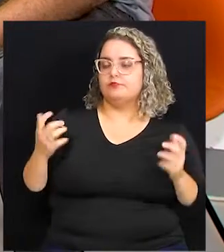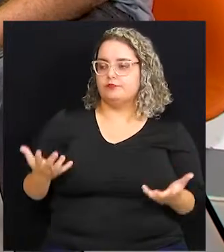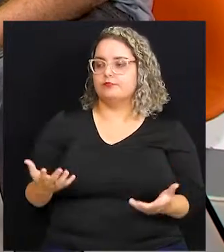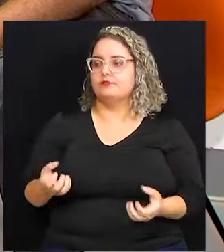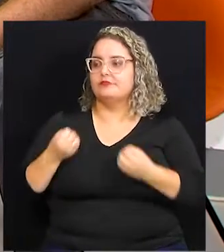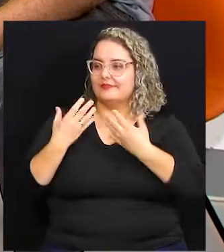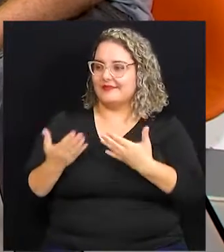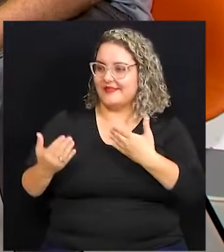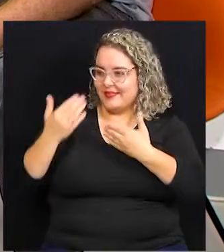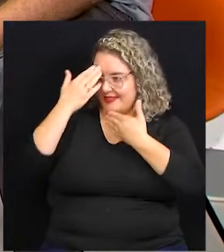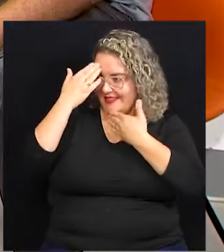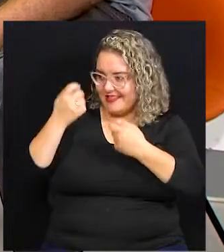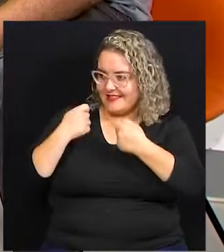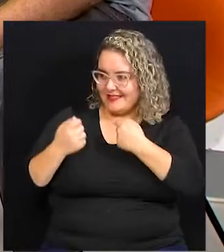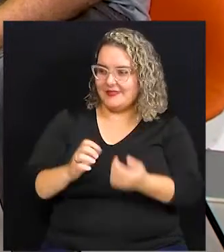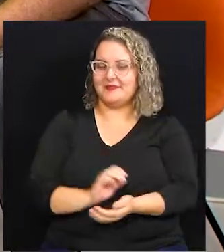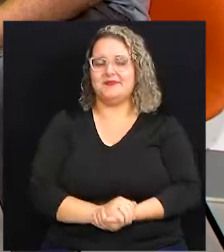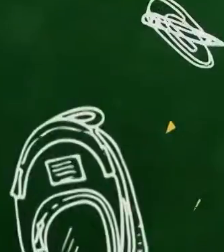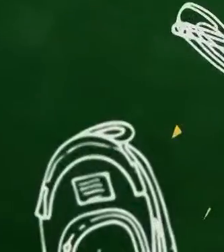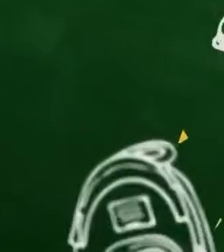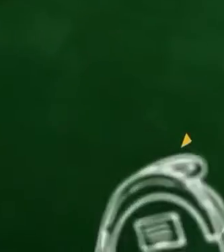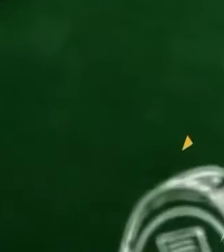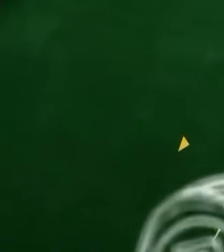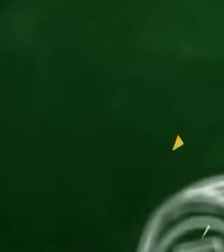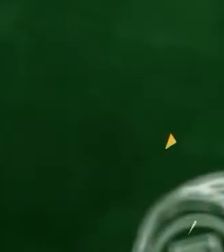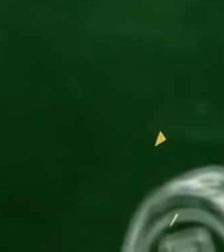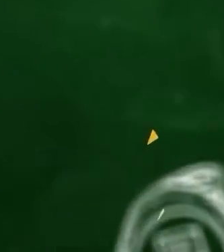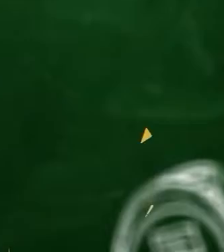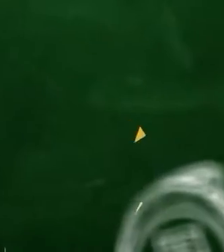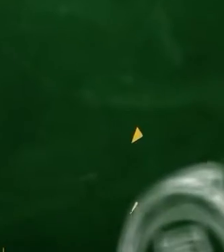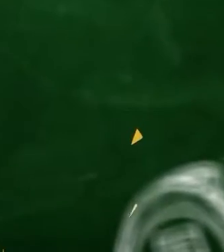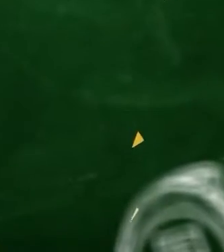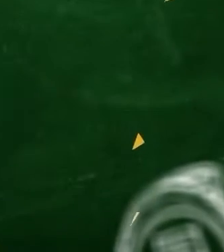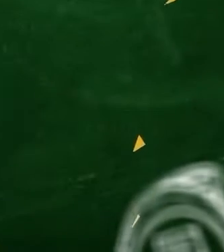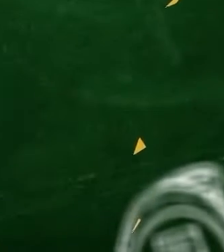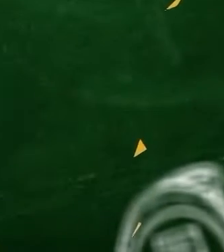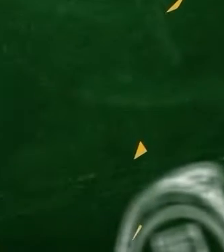animação. Boa, muito obrigado pela entrevista.